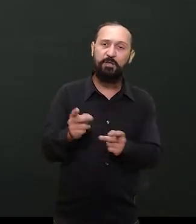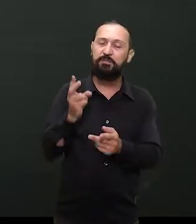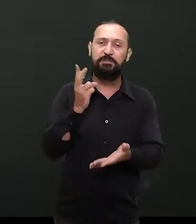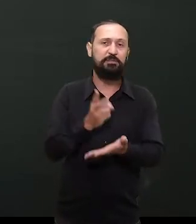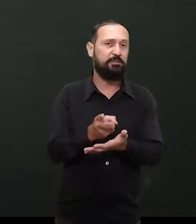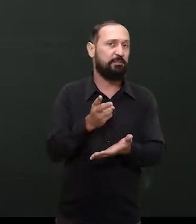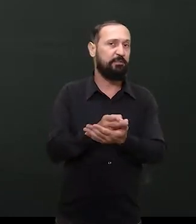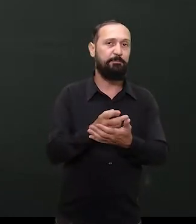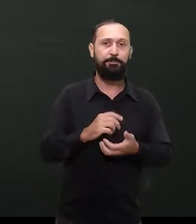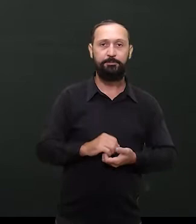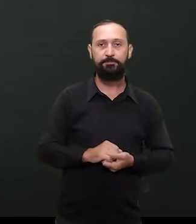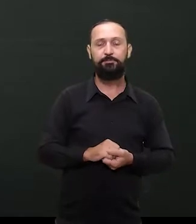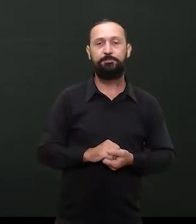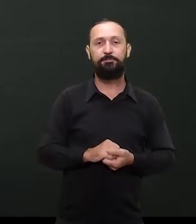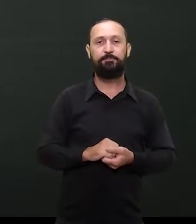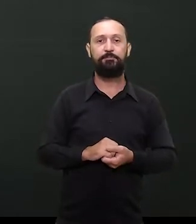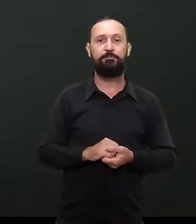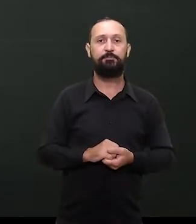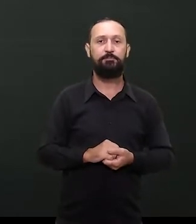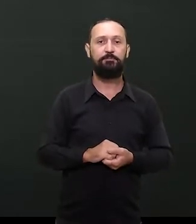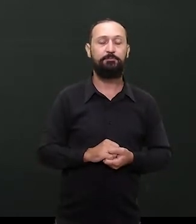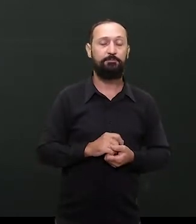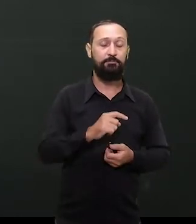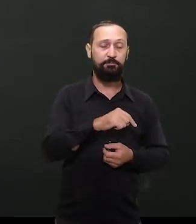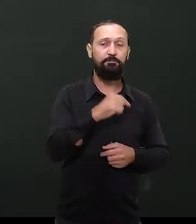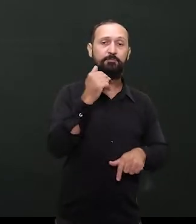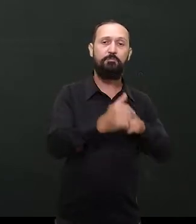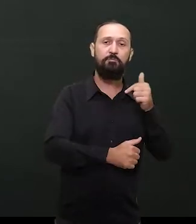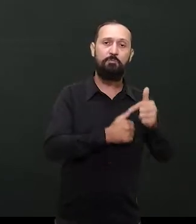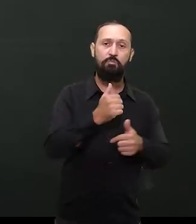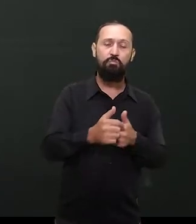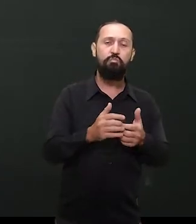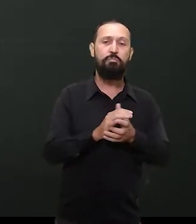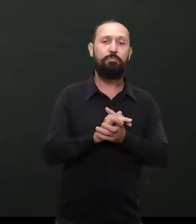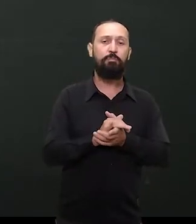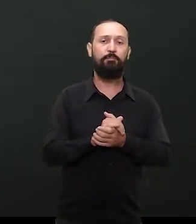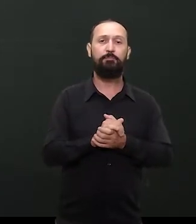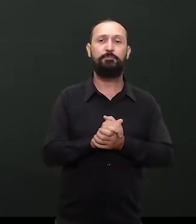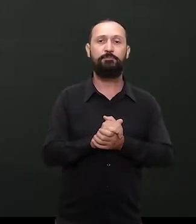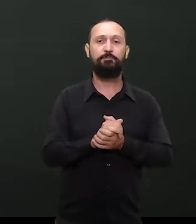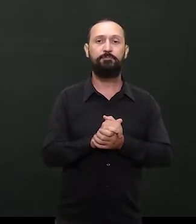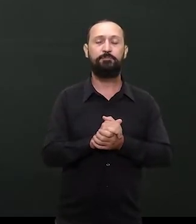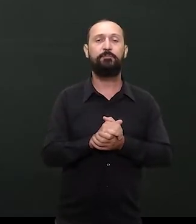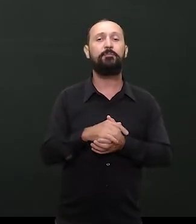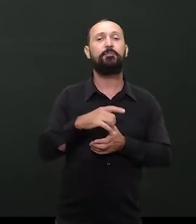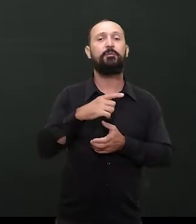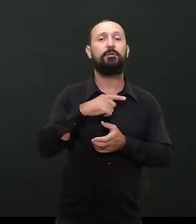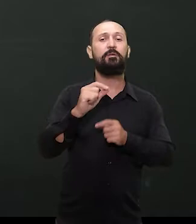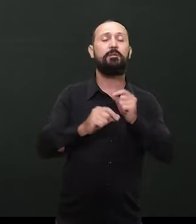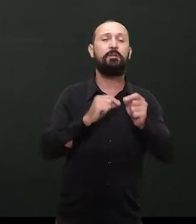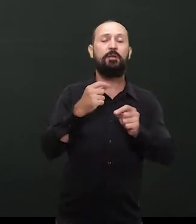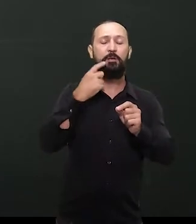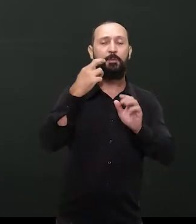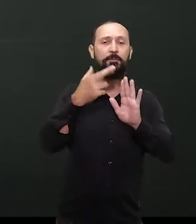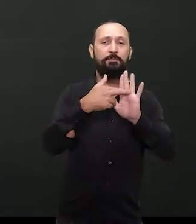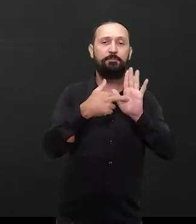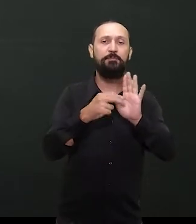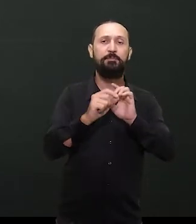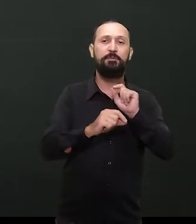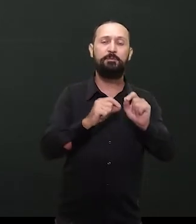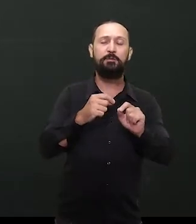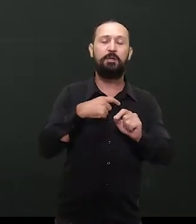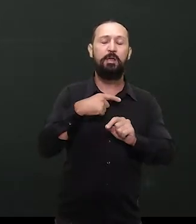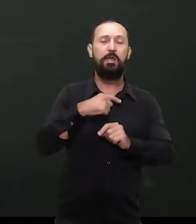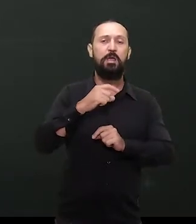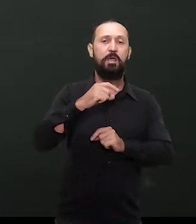desejosos é para a pessoa que trabalha com ele né é a uma parte da doutrina que entende